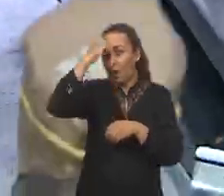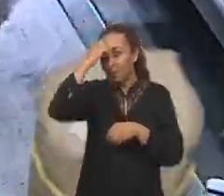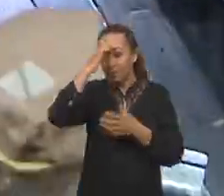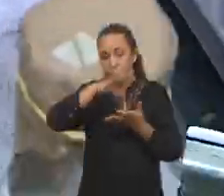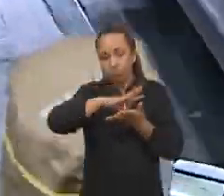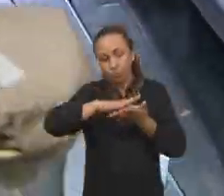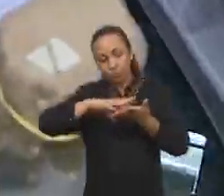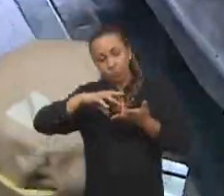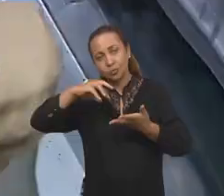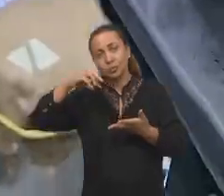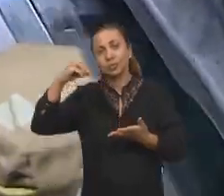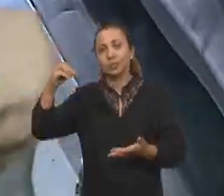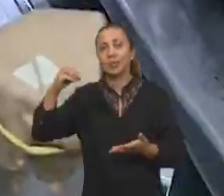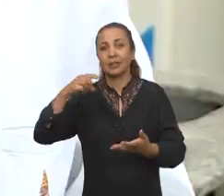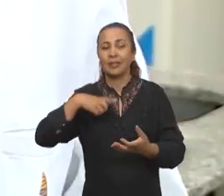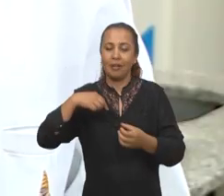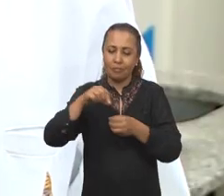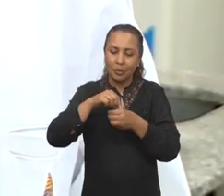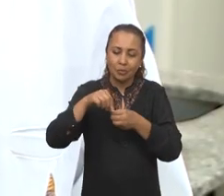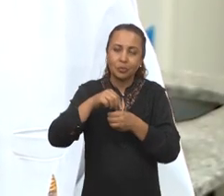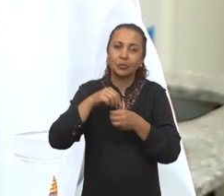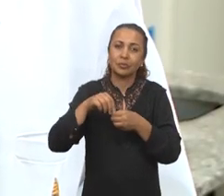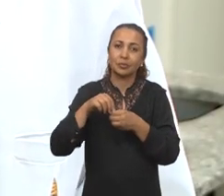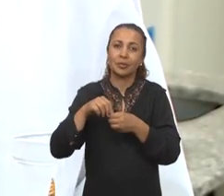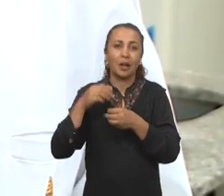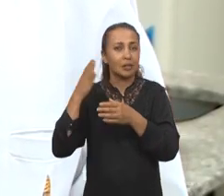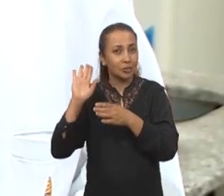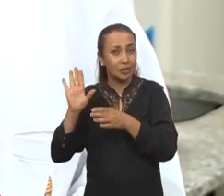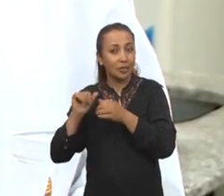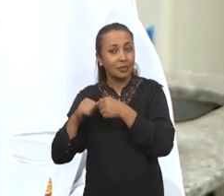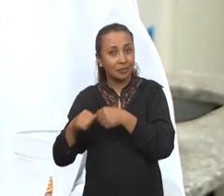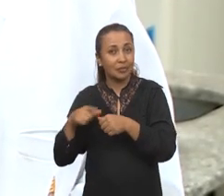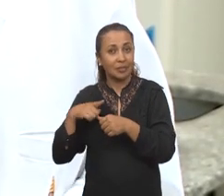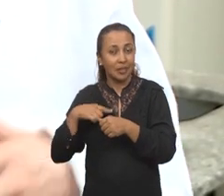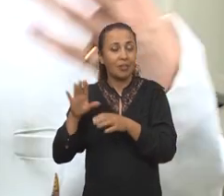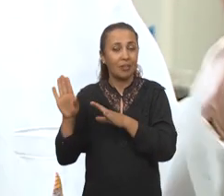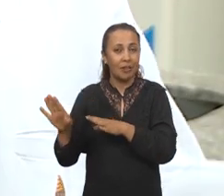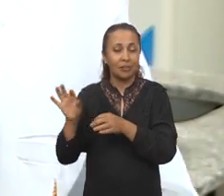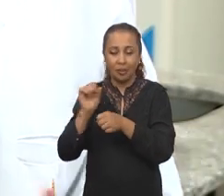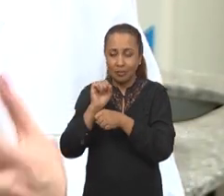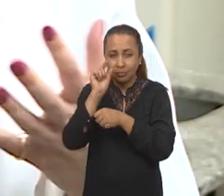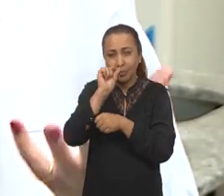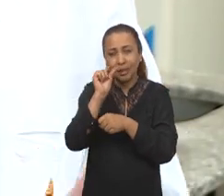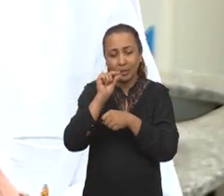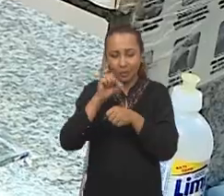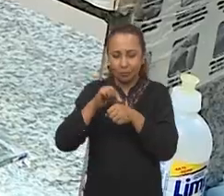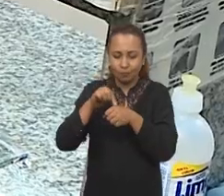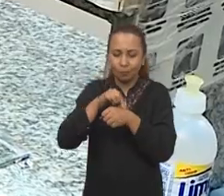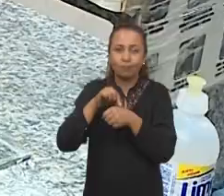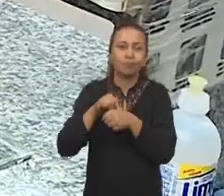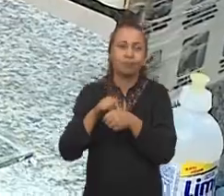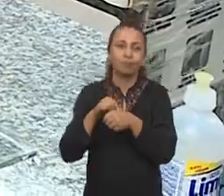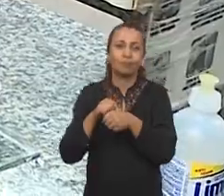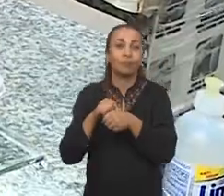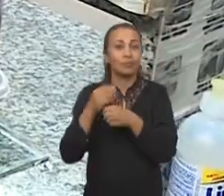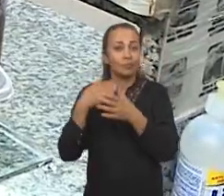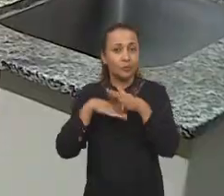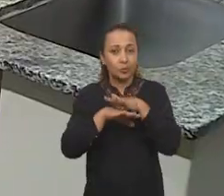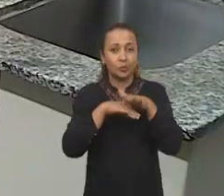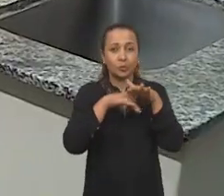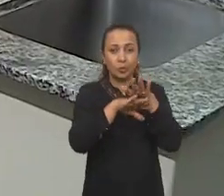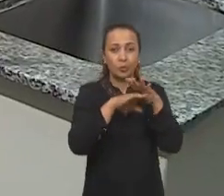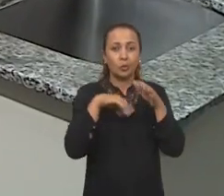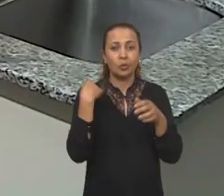porque existe atividade microbiana já no re bom e até na distribuição estocagem etc